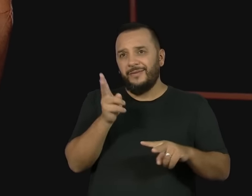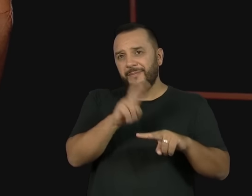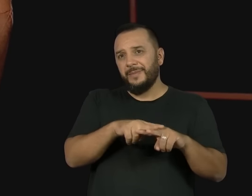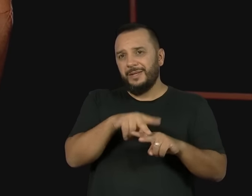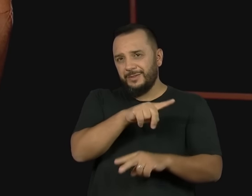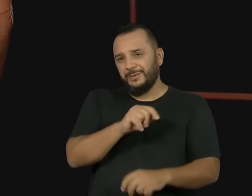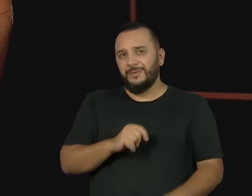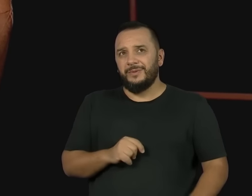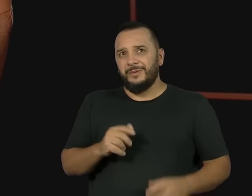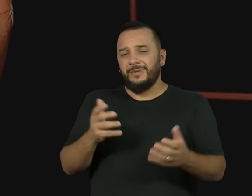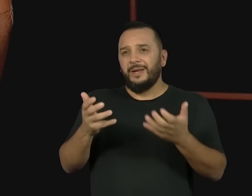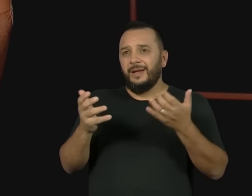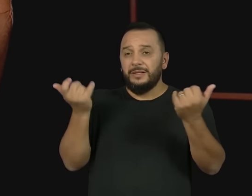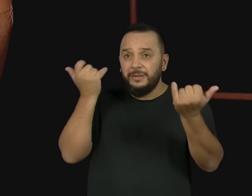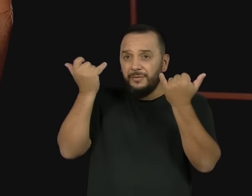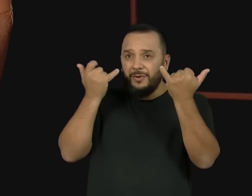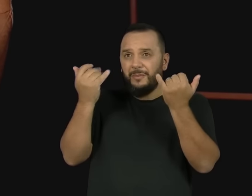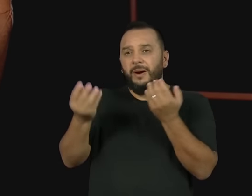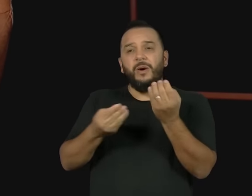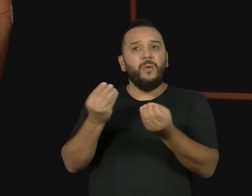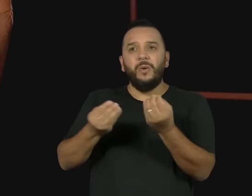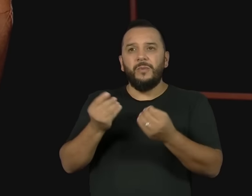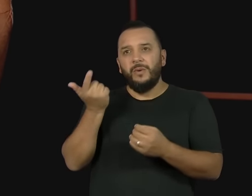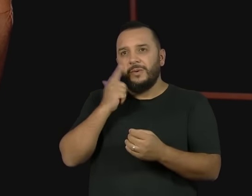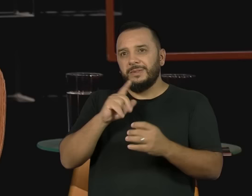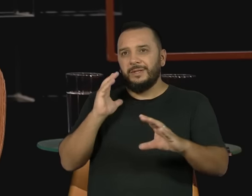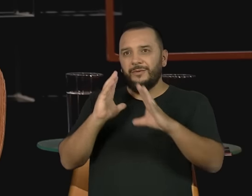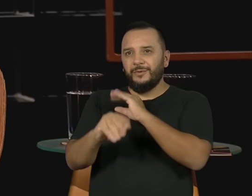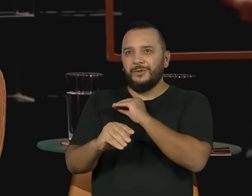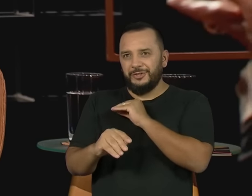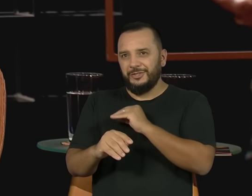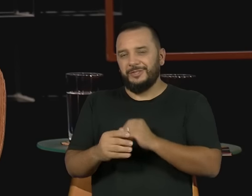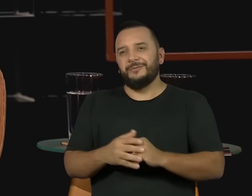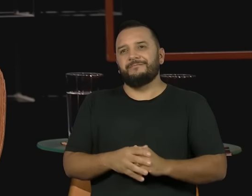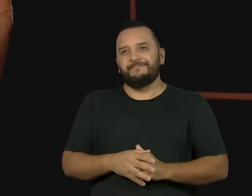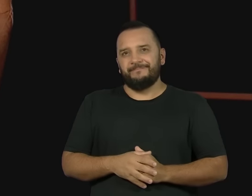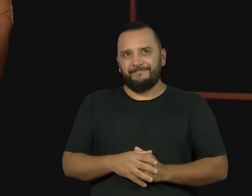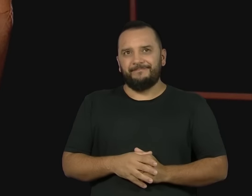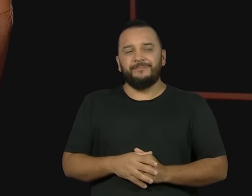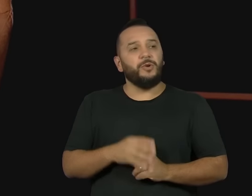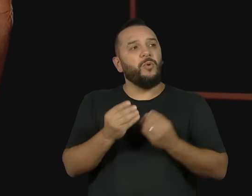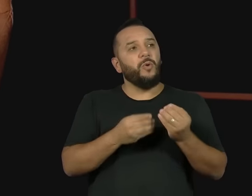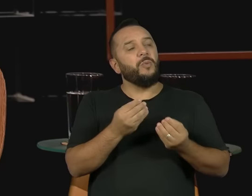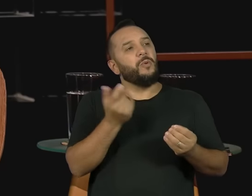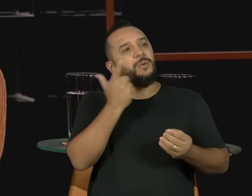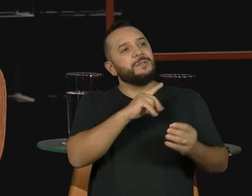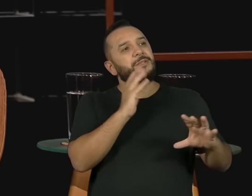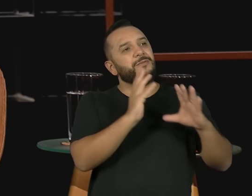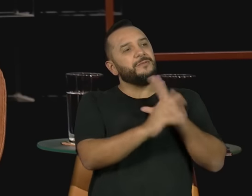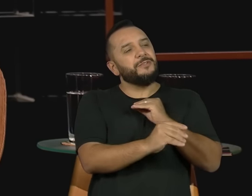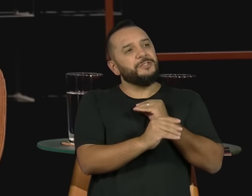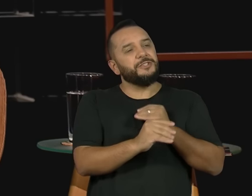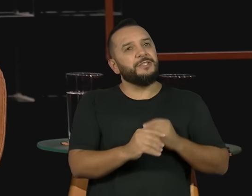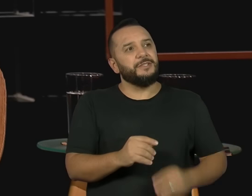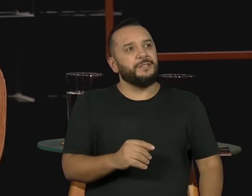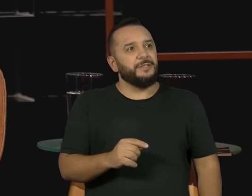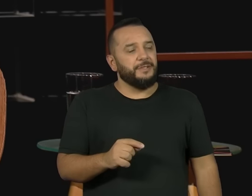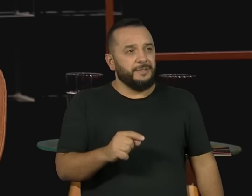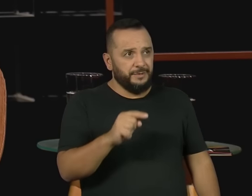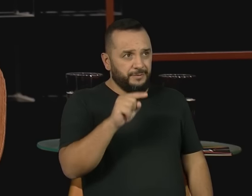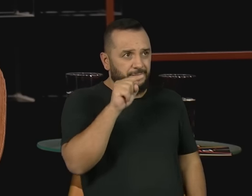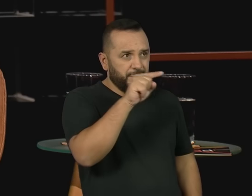mais se informar para saber. Como é que ela fez para sair de lá? E aí vocês ficaram um